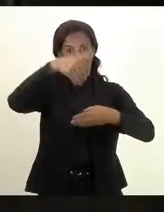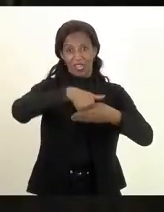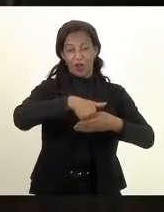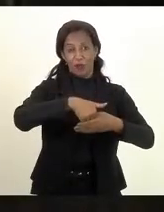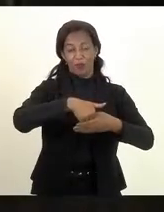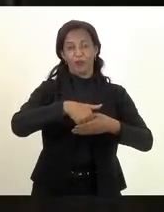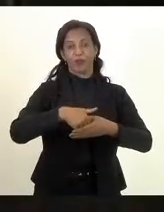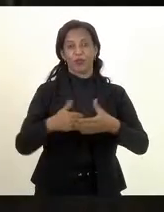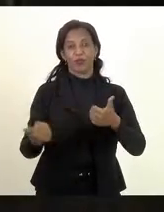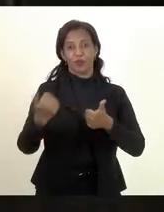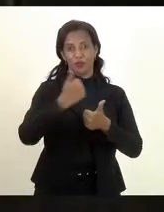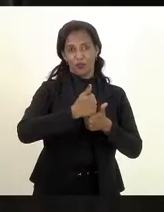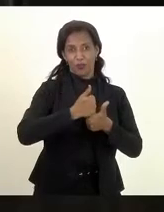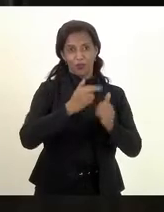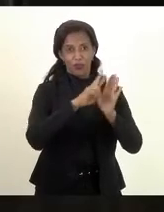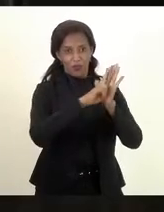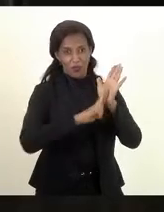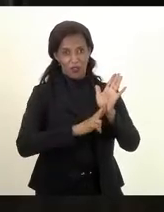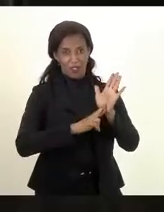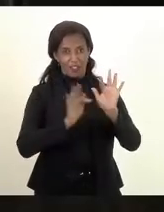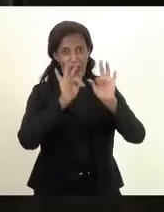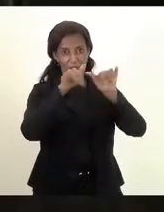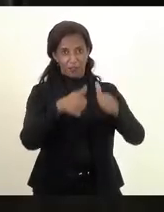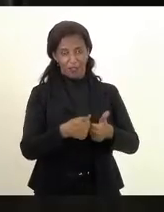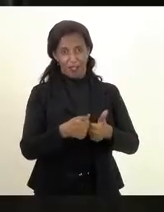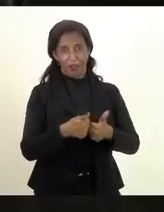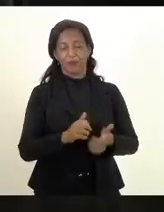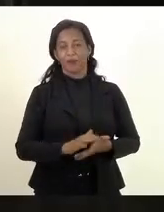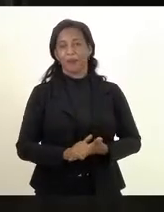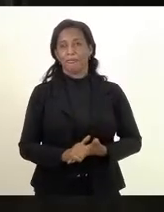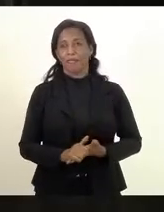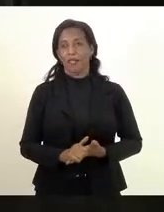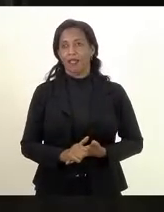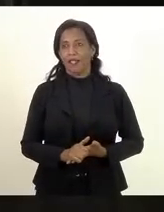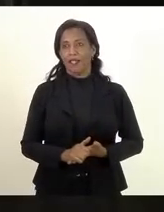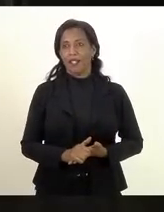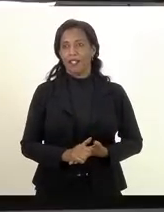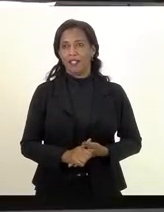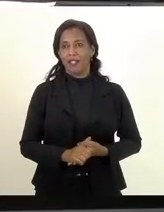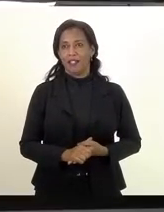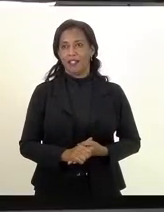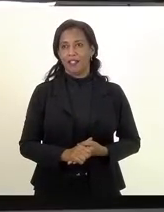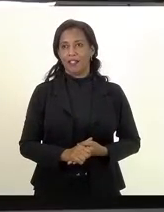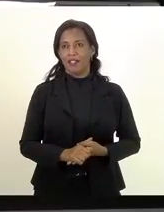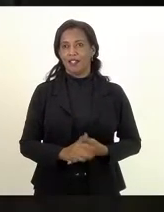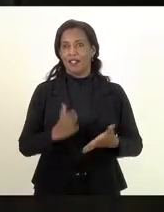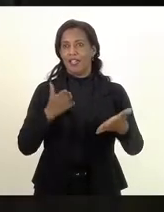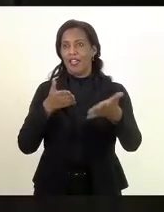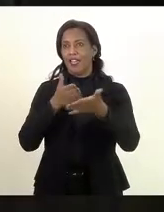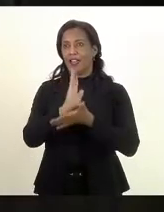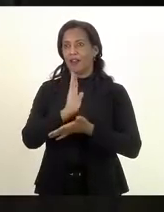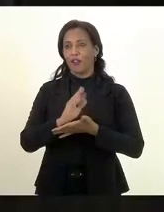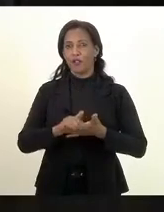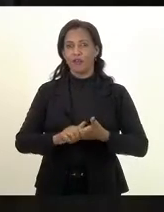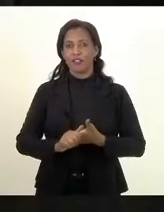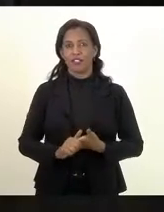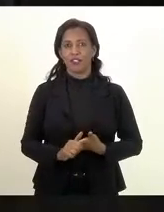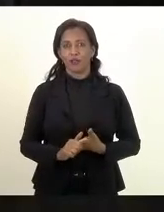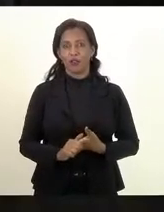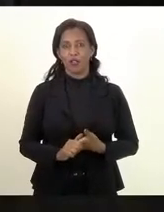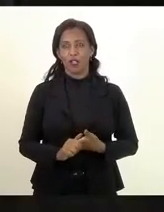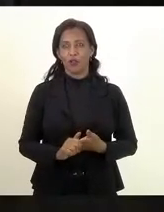substitutivo como redação de forma final. Os senhores que aprovam, permaneçam como estão. Aprovado,